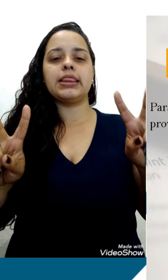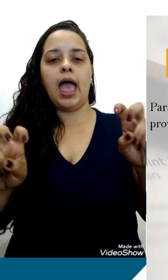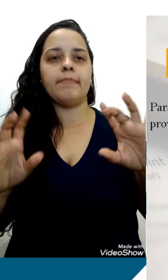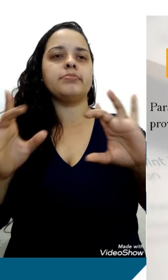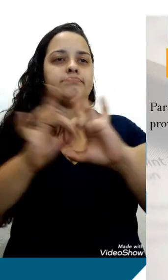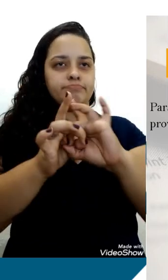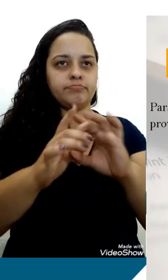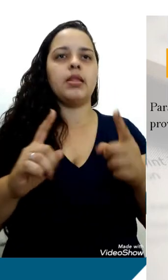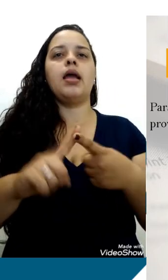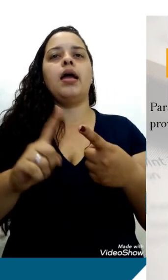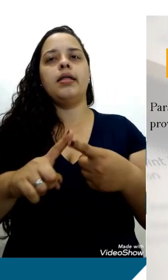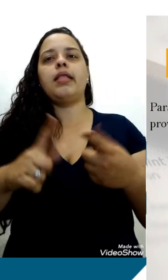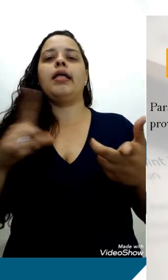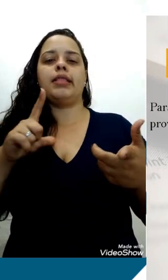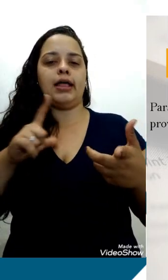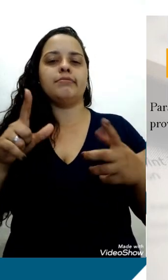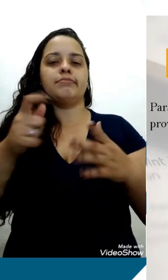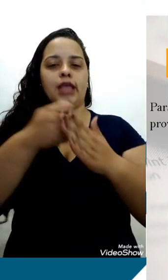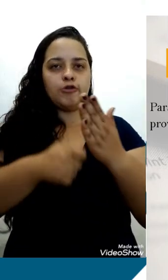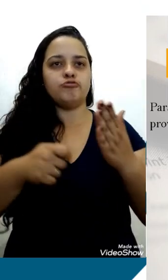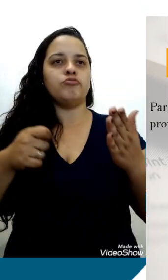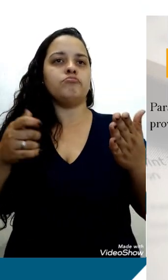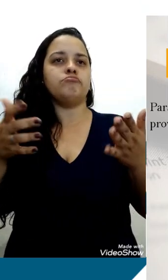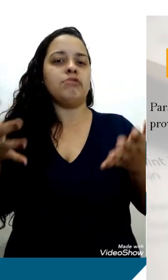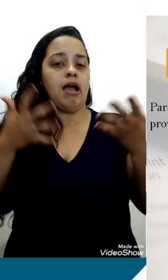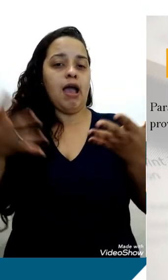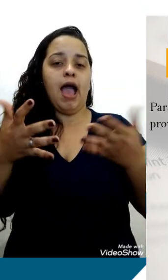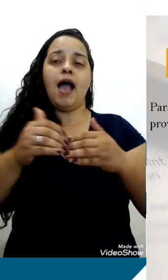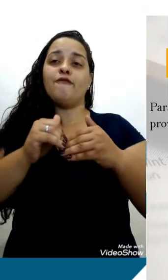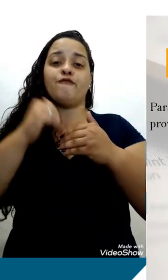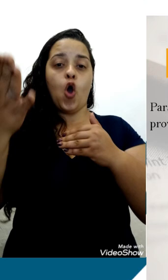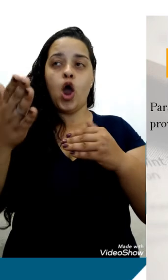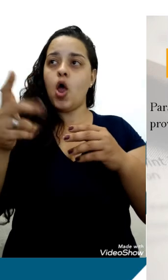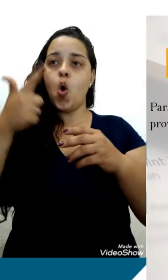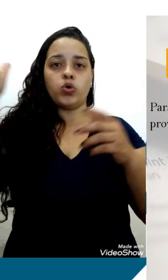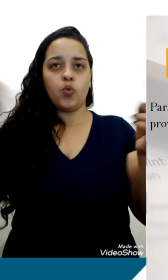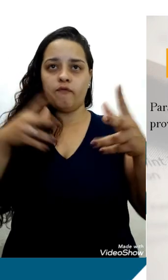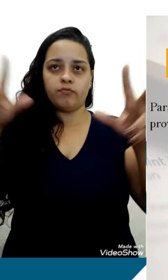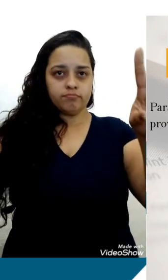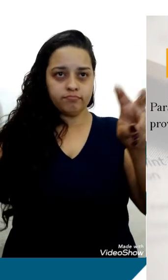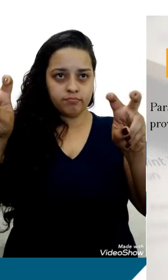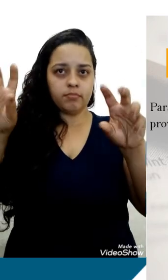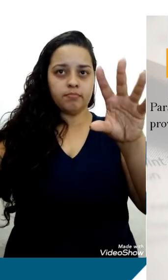dos textos motivadores, ser legitimado por alguma área do conhecimento e ter um uso produtivo na